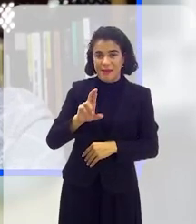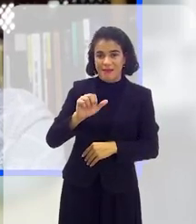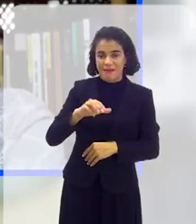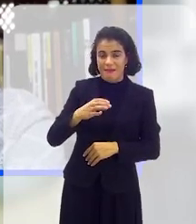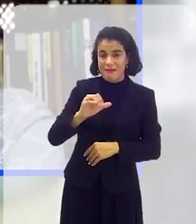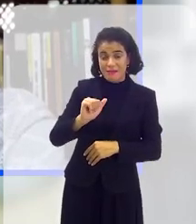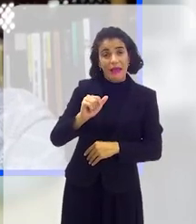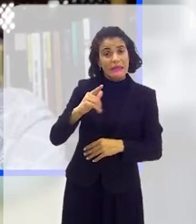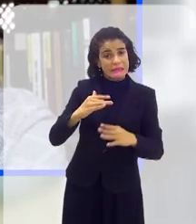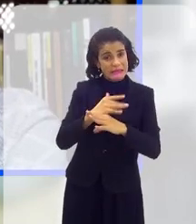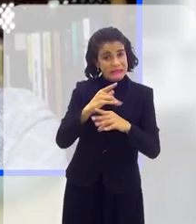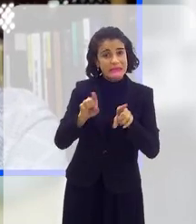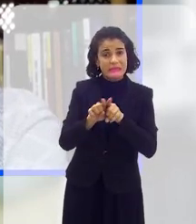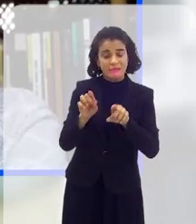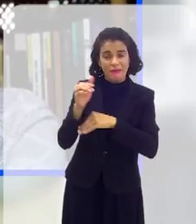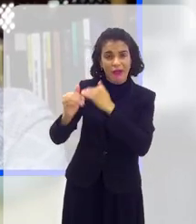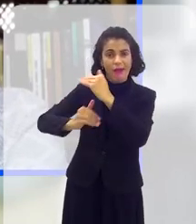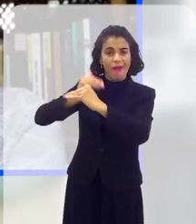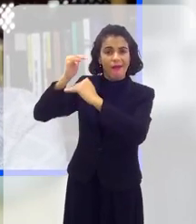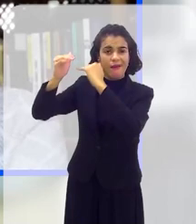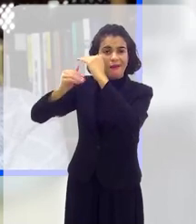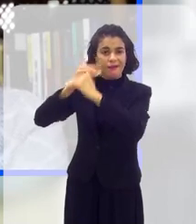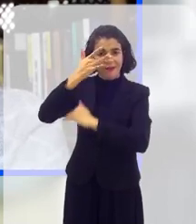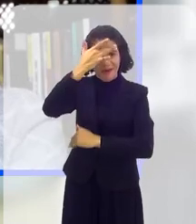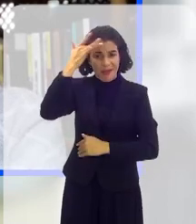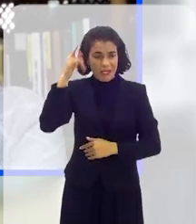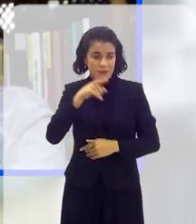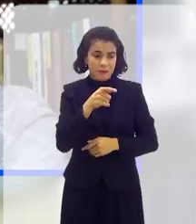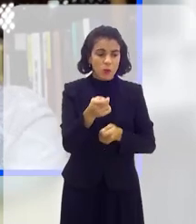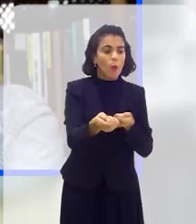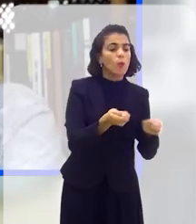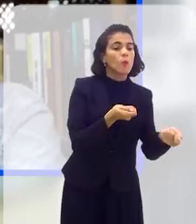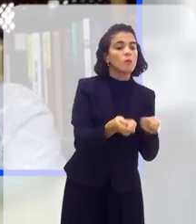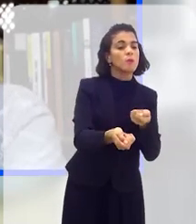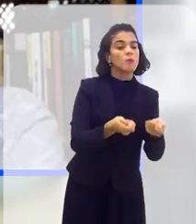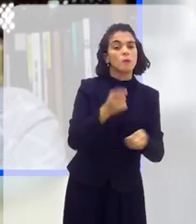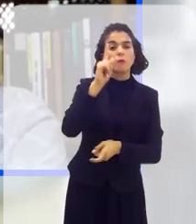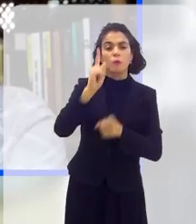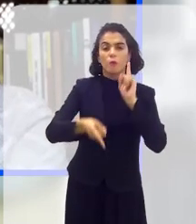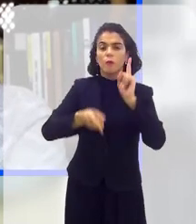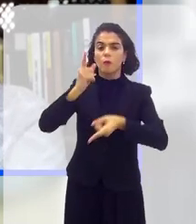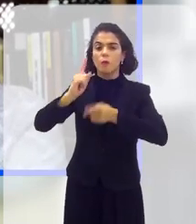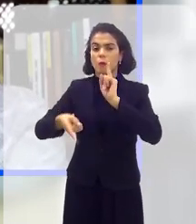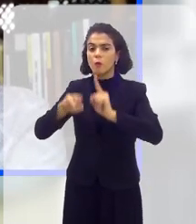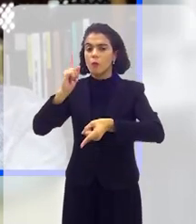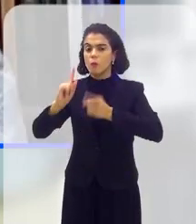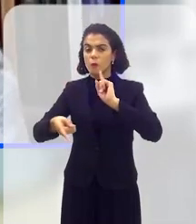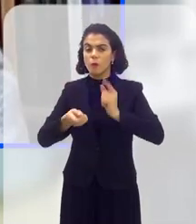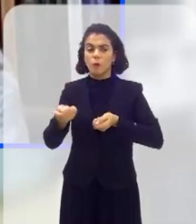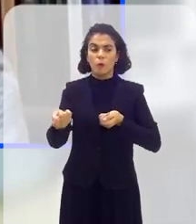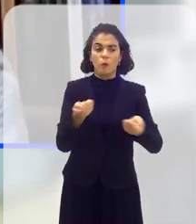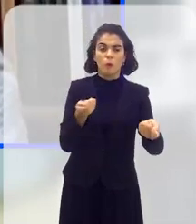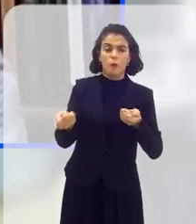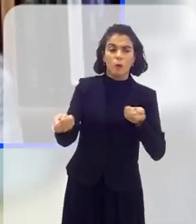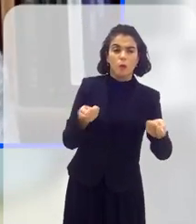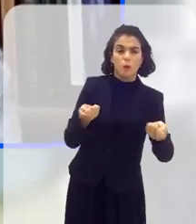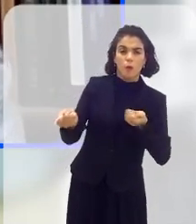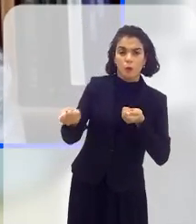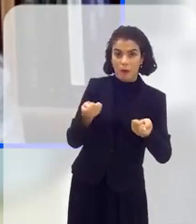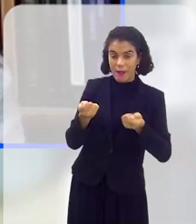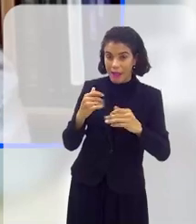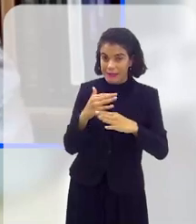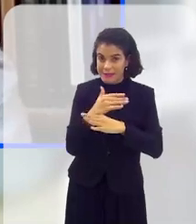vai evoluindo também. Então, o que o livro vai mostrar é que essas pessoas que eram controladoras, essas pessoas que, de certa